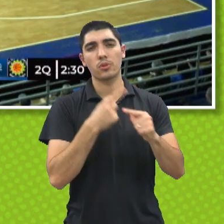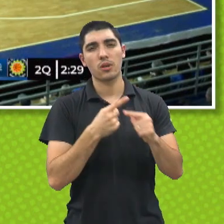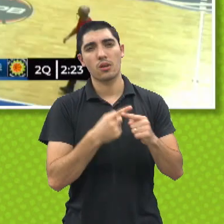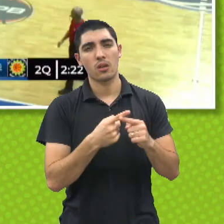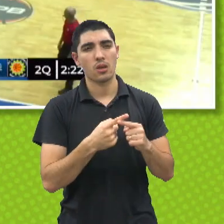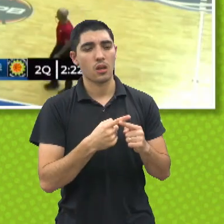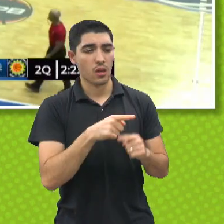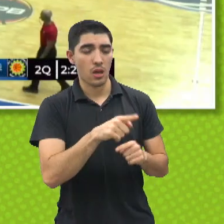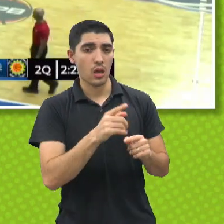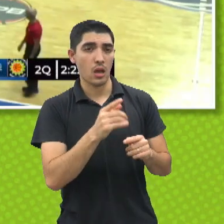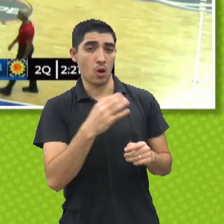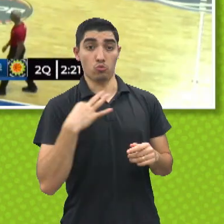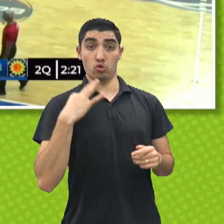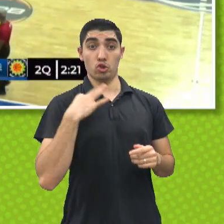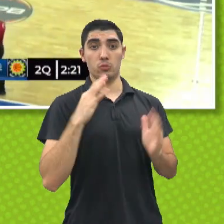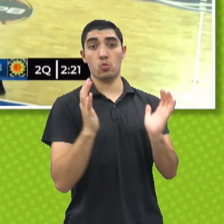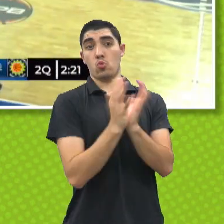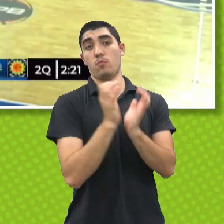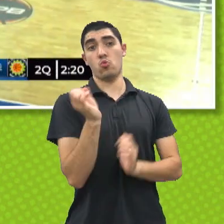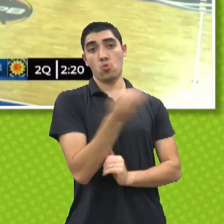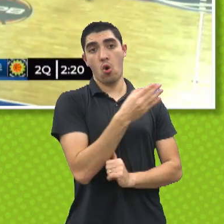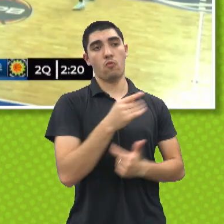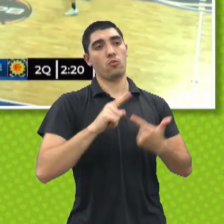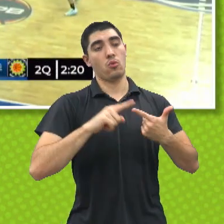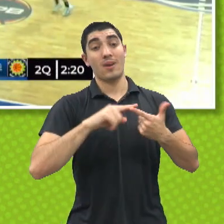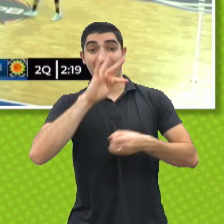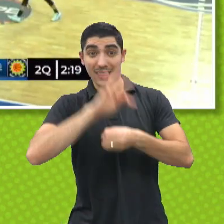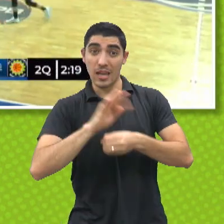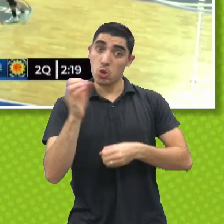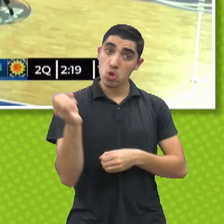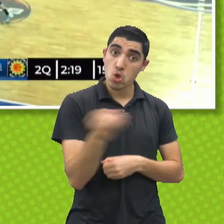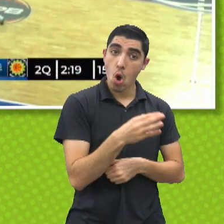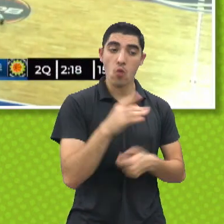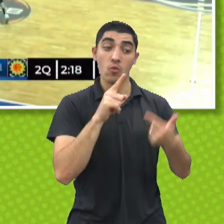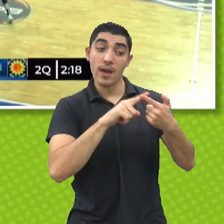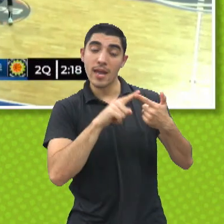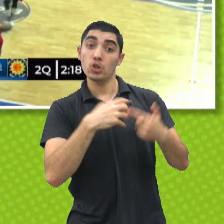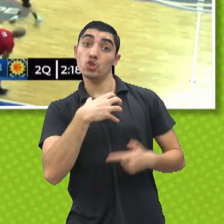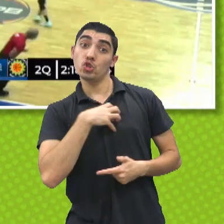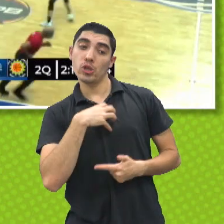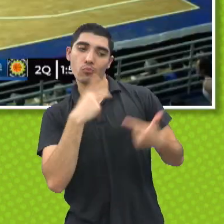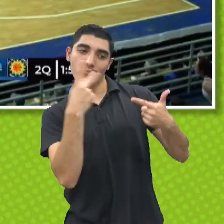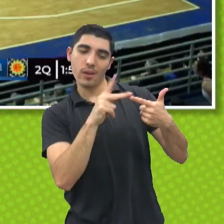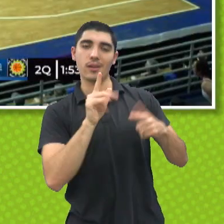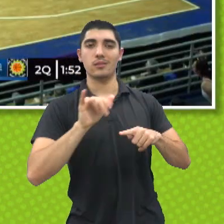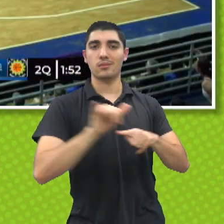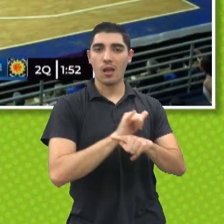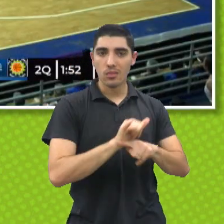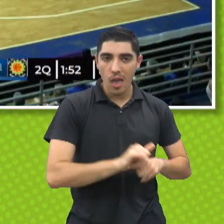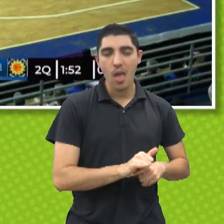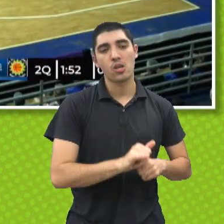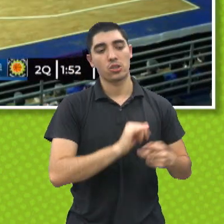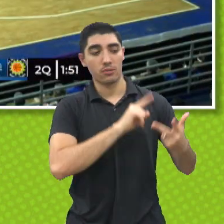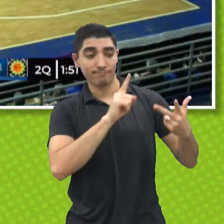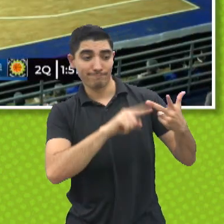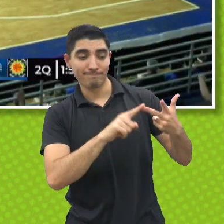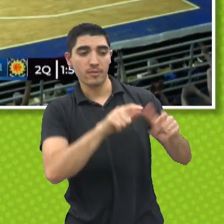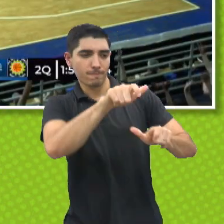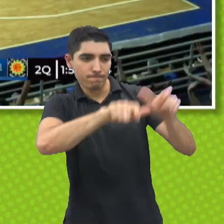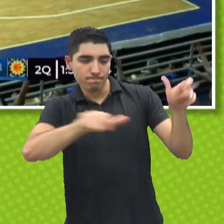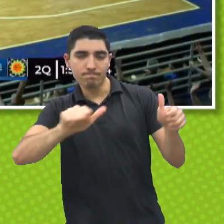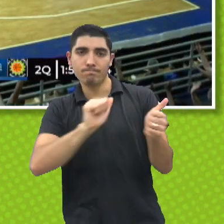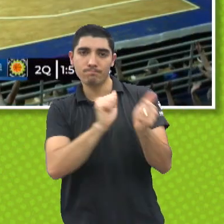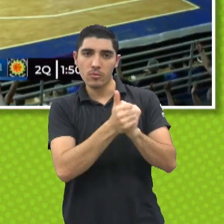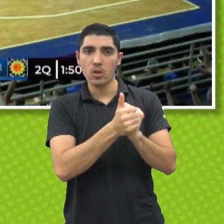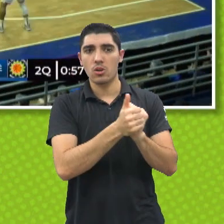todo reformulado com um novo técnico técnico tentando colocar a sua filosofia ah com novos jogadores né conhecido da